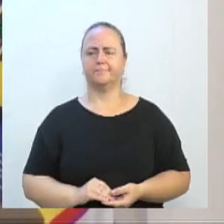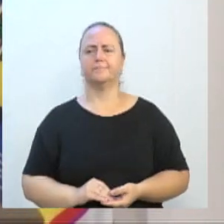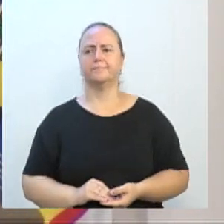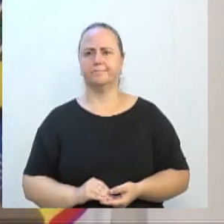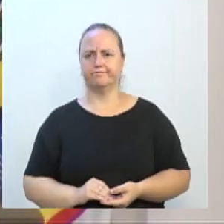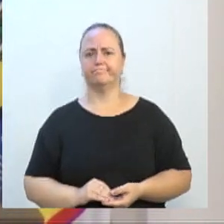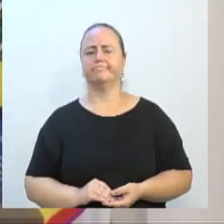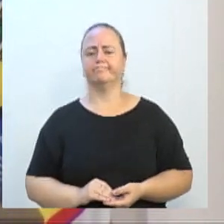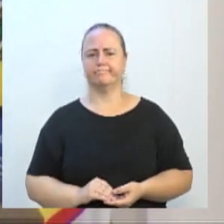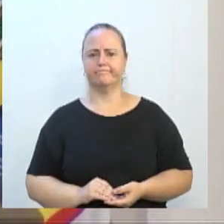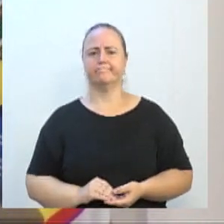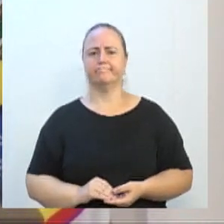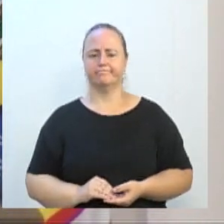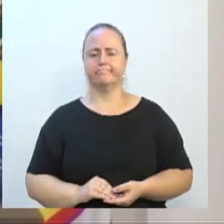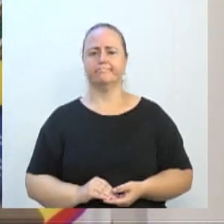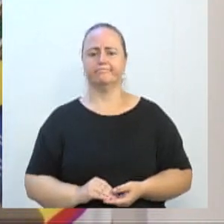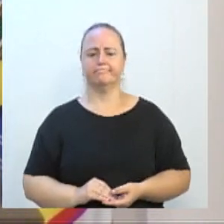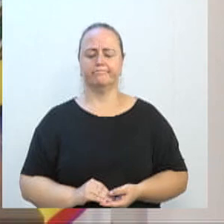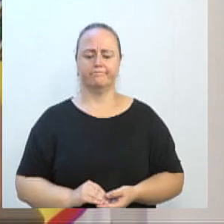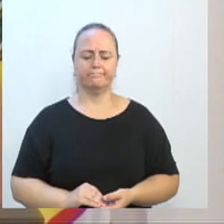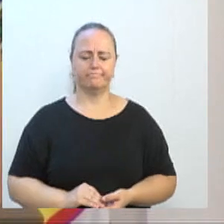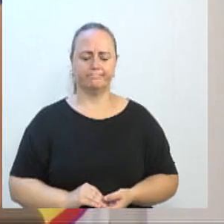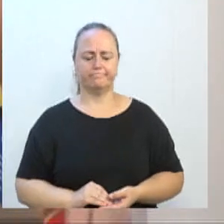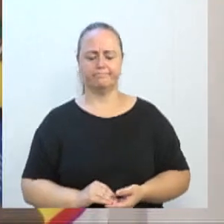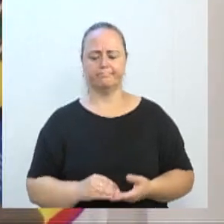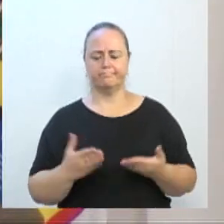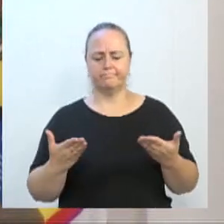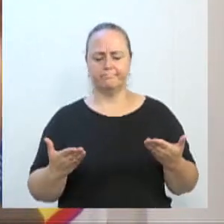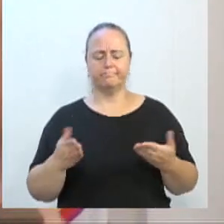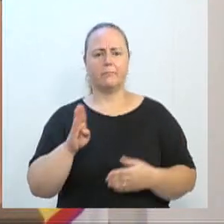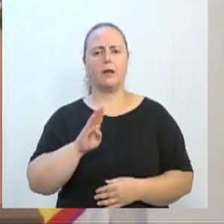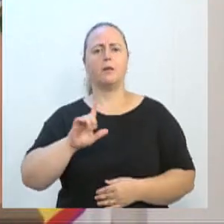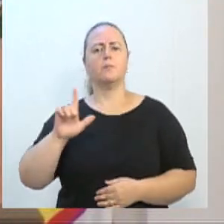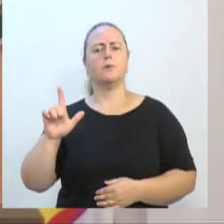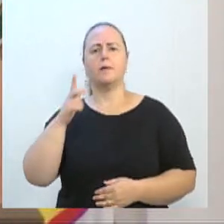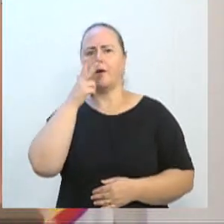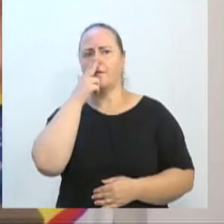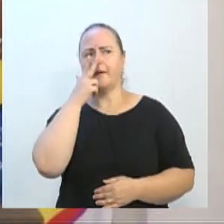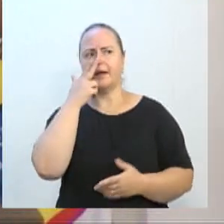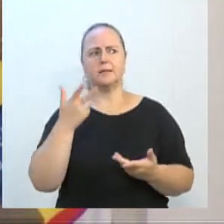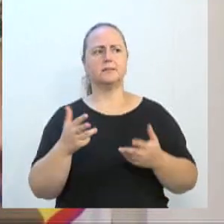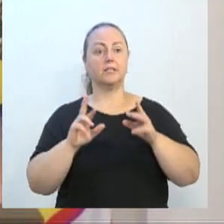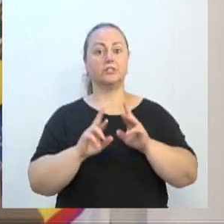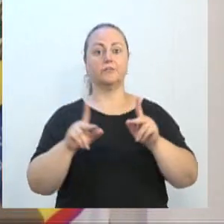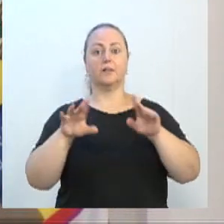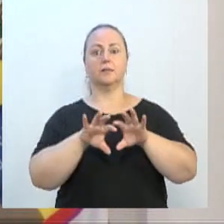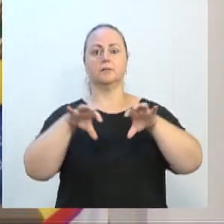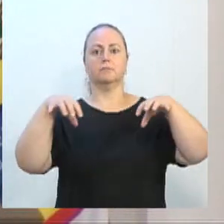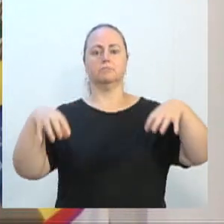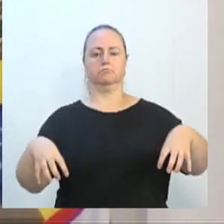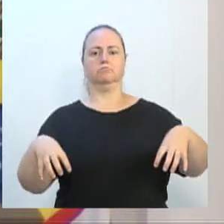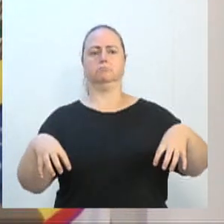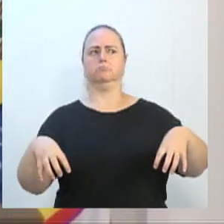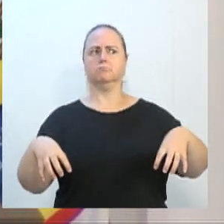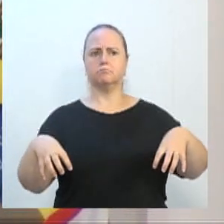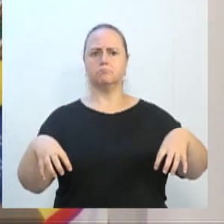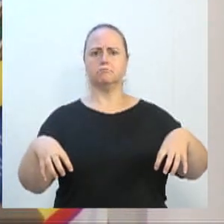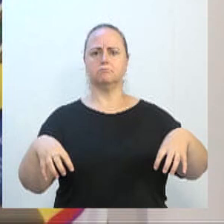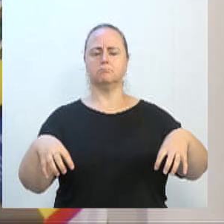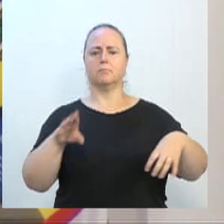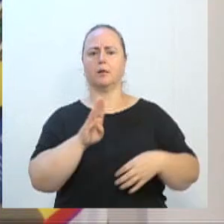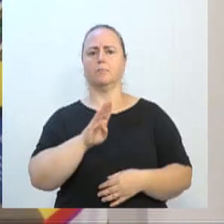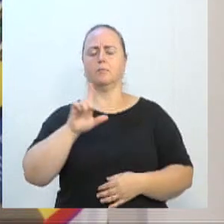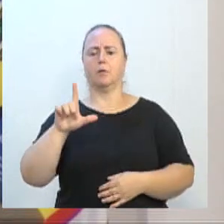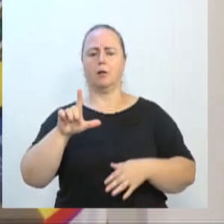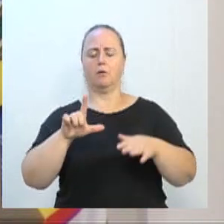porque ela acaba sendo tratada como duas cidades diferentes. A gente não tem só uma cidade de Blumenau, a gente tem duas ou